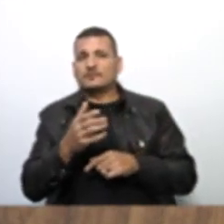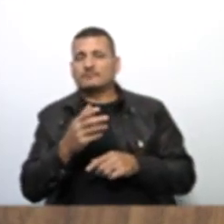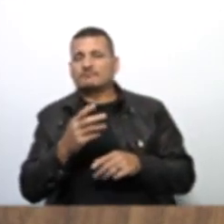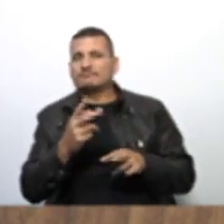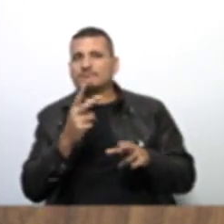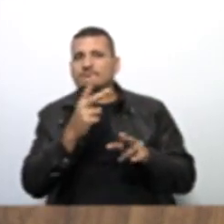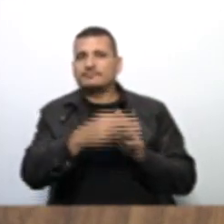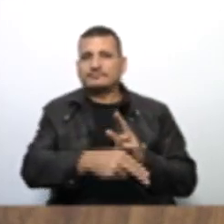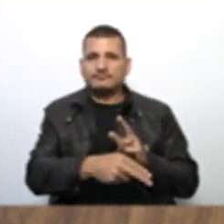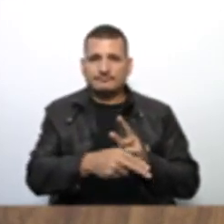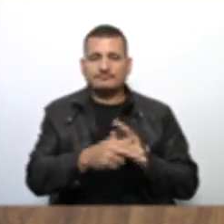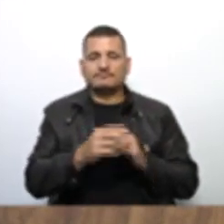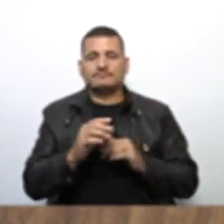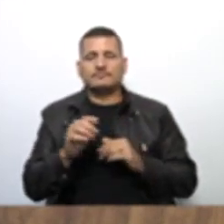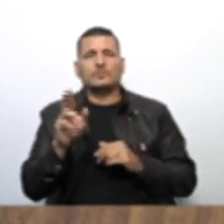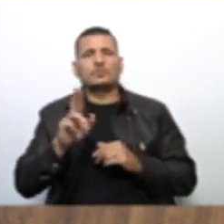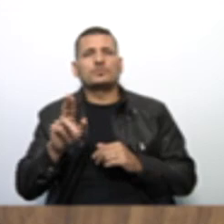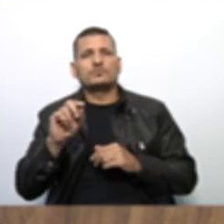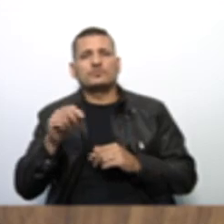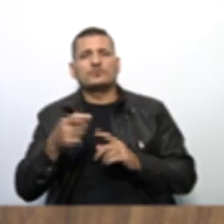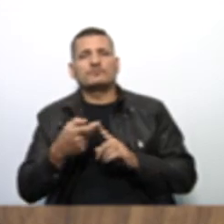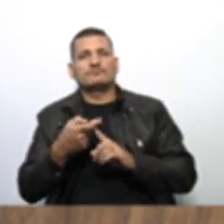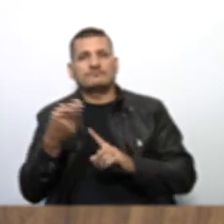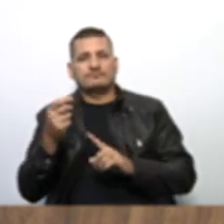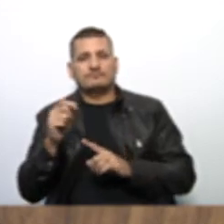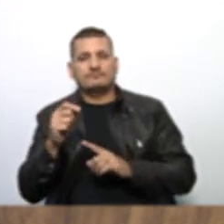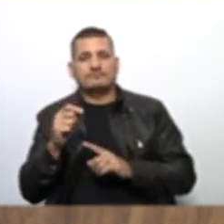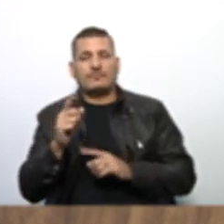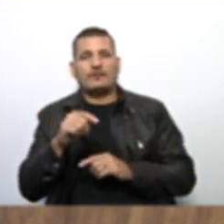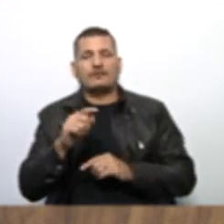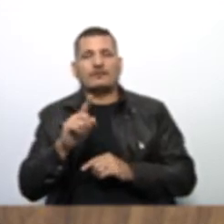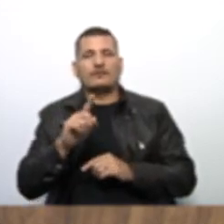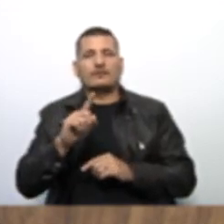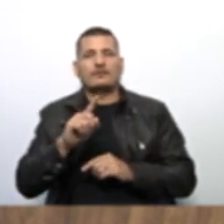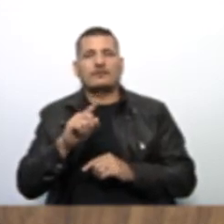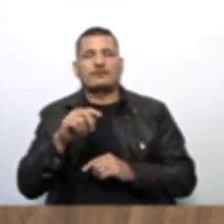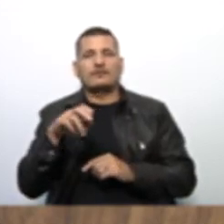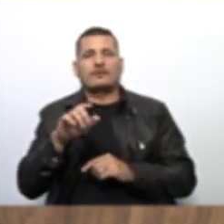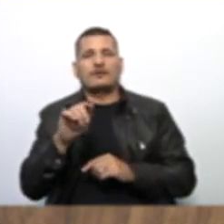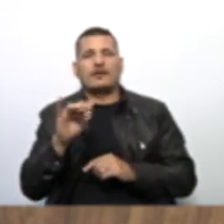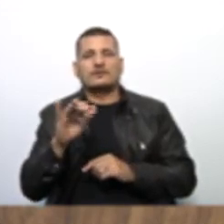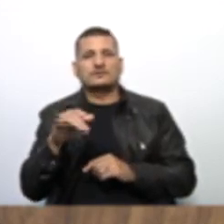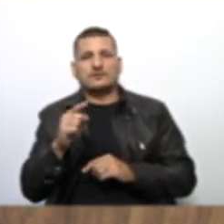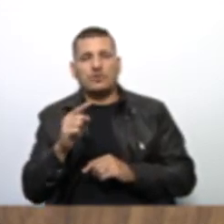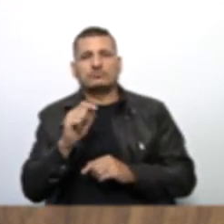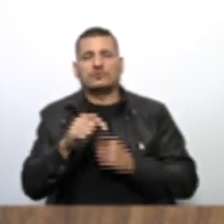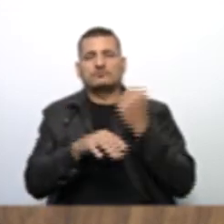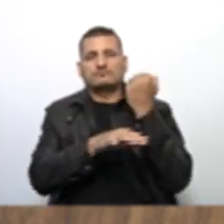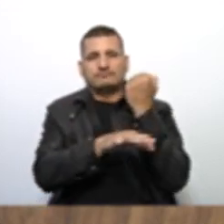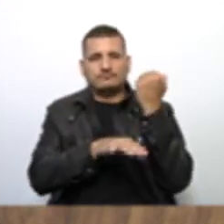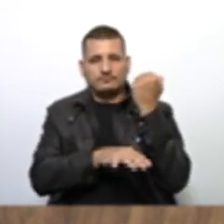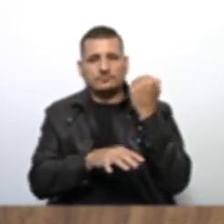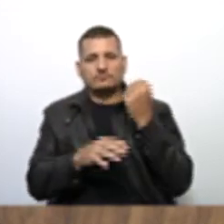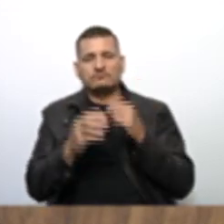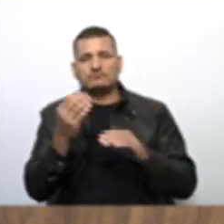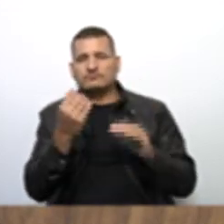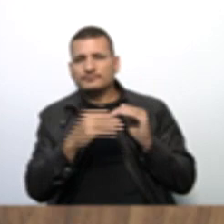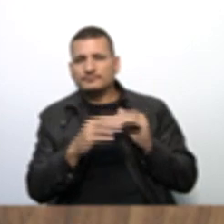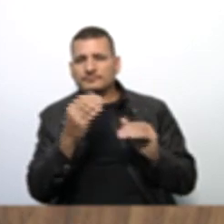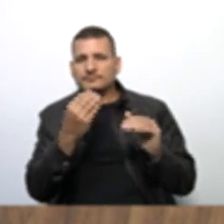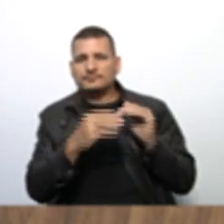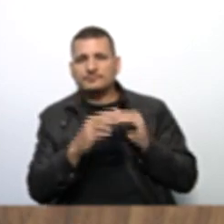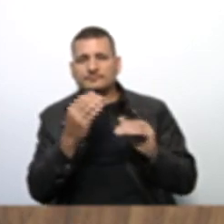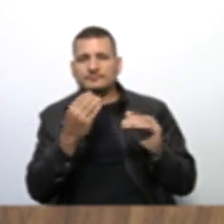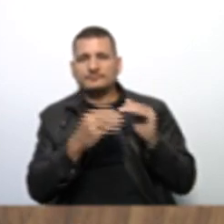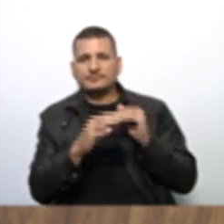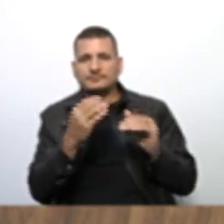serviços. Sabe o que eles utilizaram para fazer ataque de negação? É aquele que você fica mandando requisições para os servidores daquela empresa